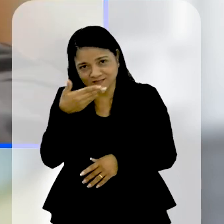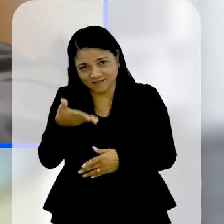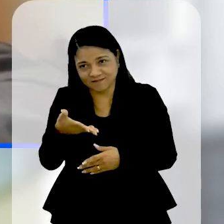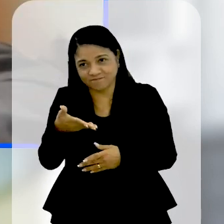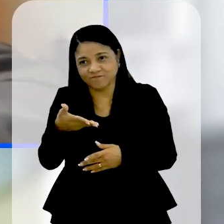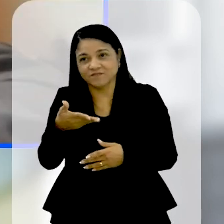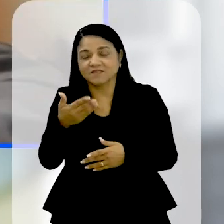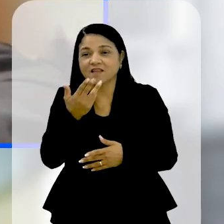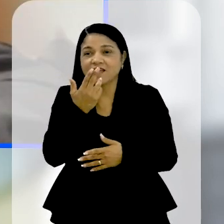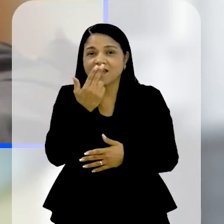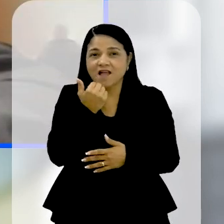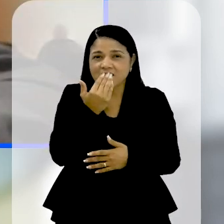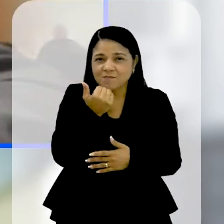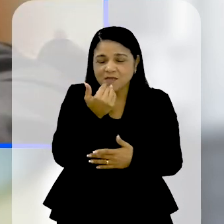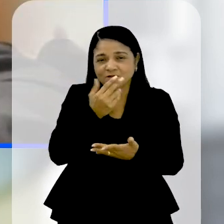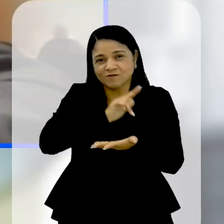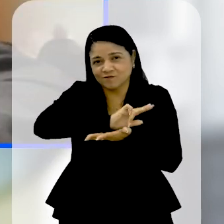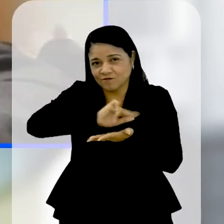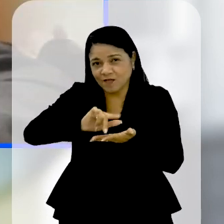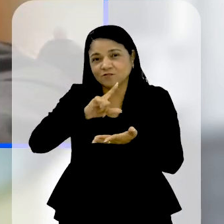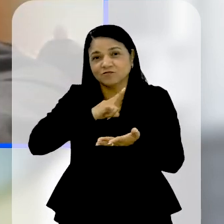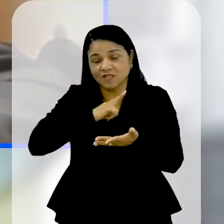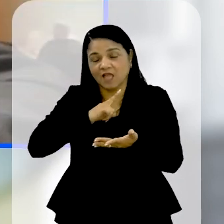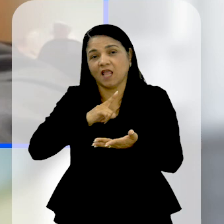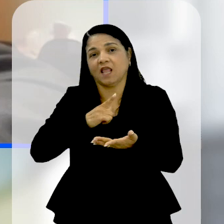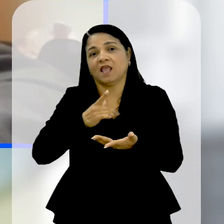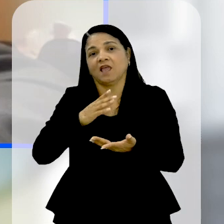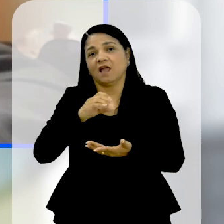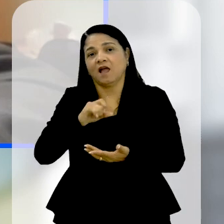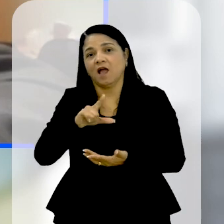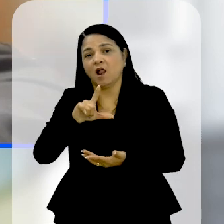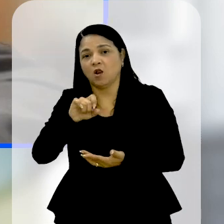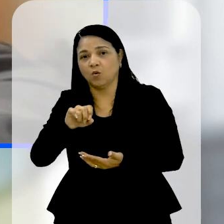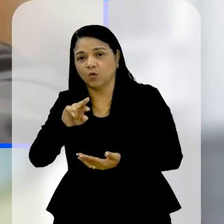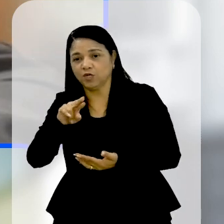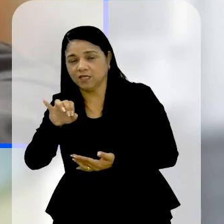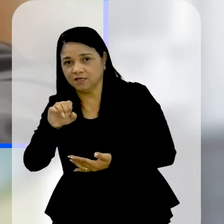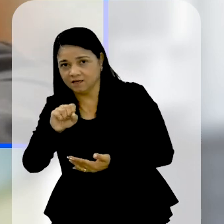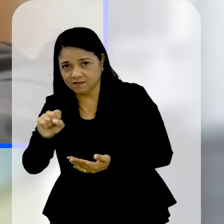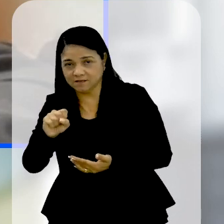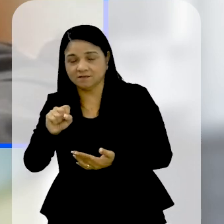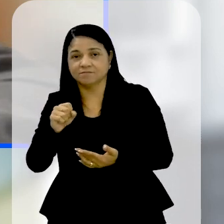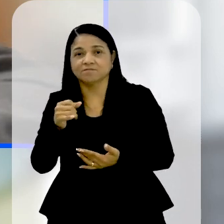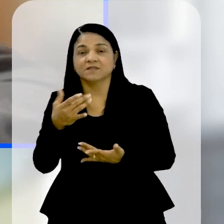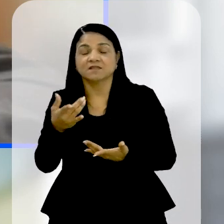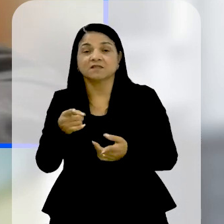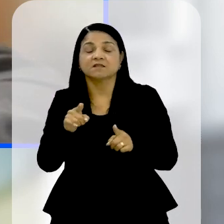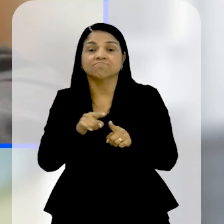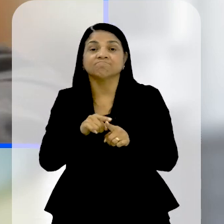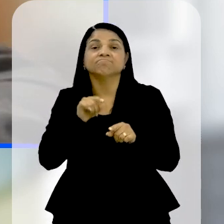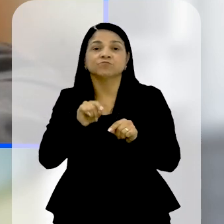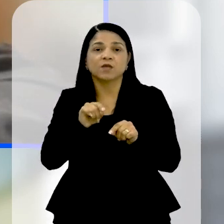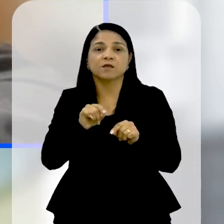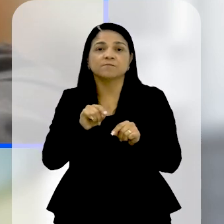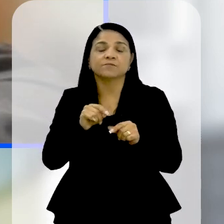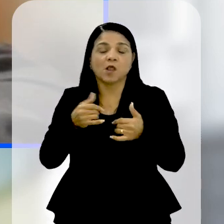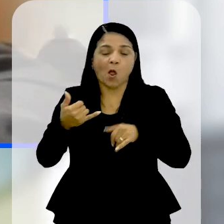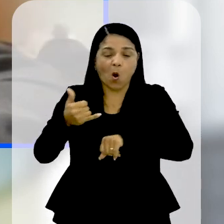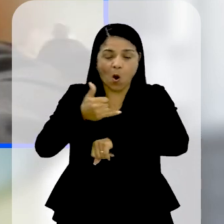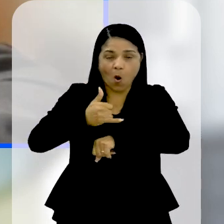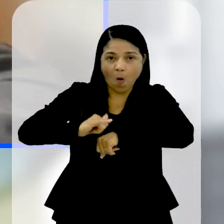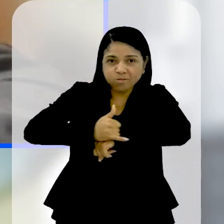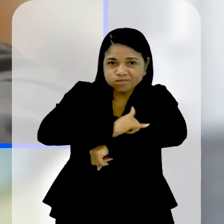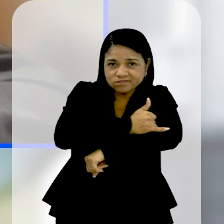aí, junto com os alimentos doces, tem o quê? Excesso de calorias. Então, levando aí, eventualmente, a